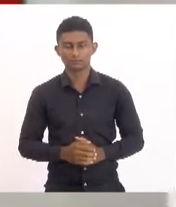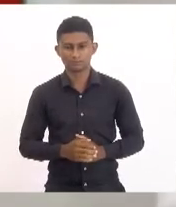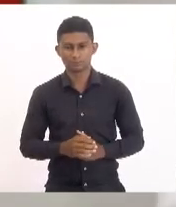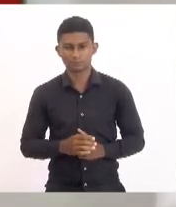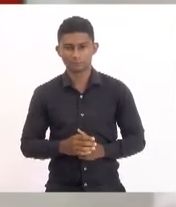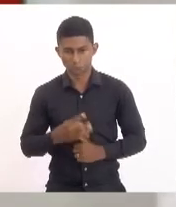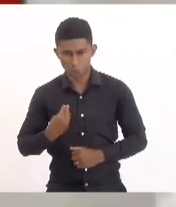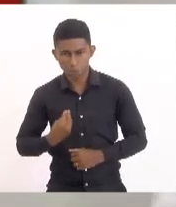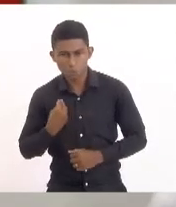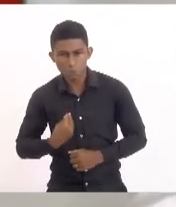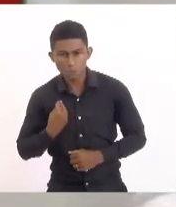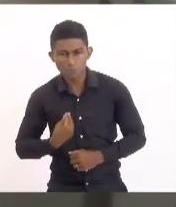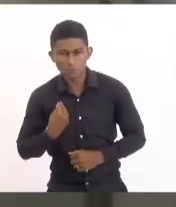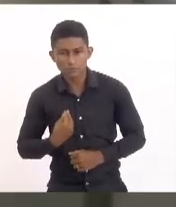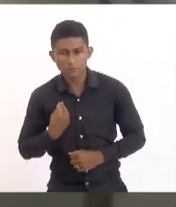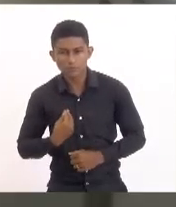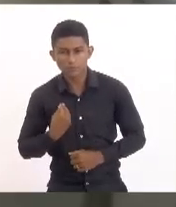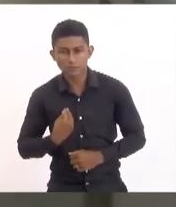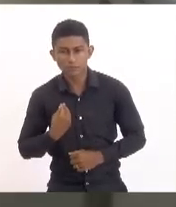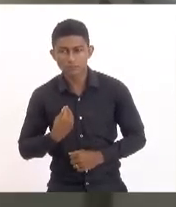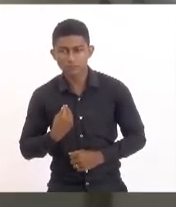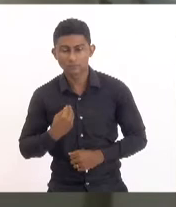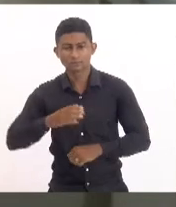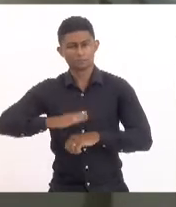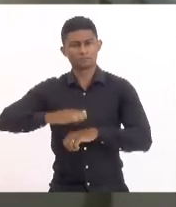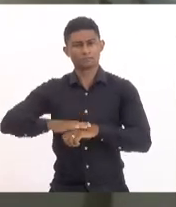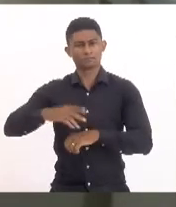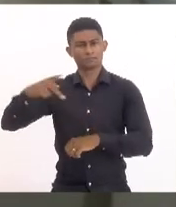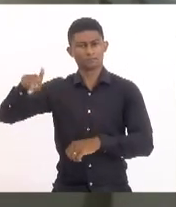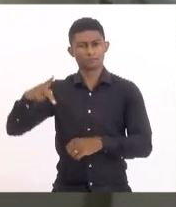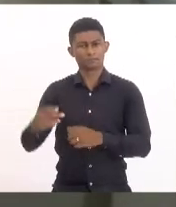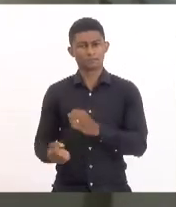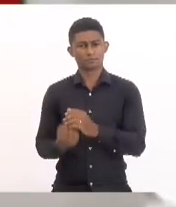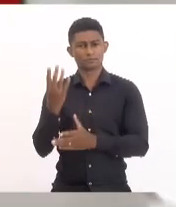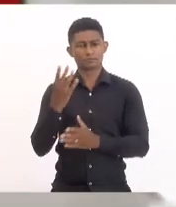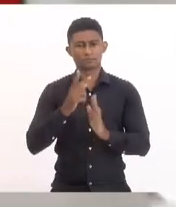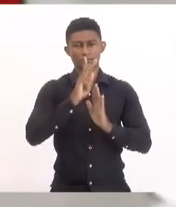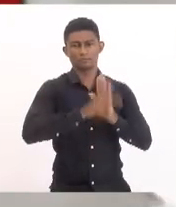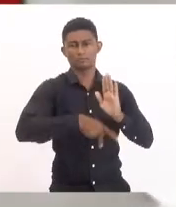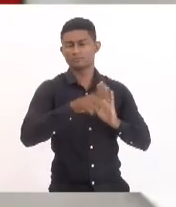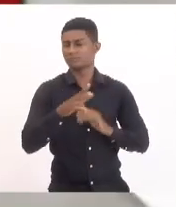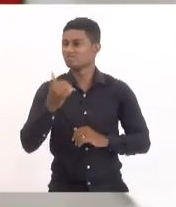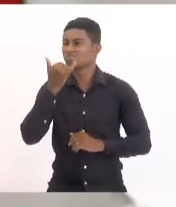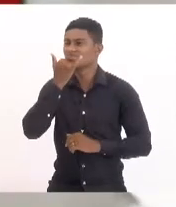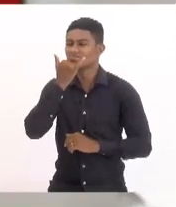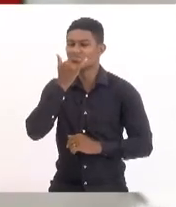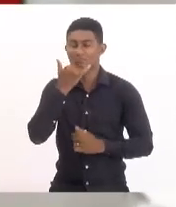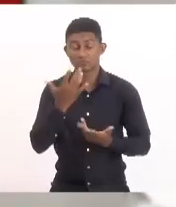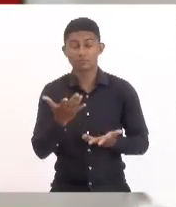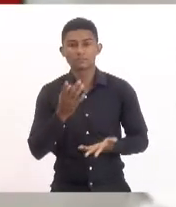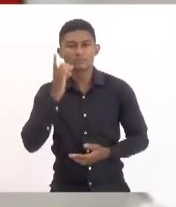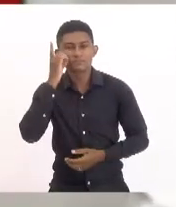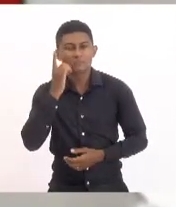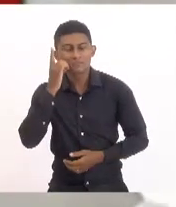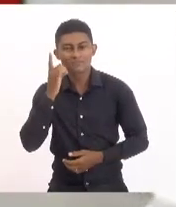Rejane. Ela é autora, presidente. Perdão. Deputada Renata